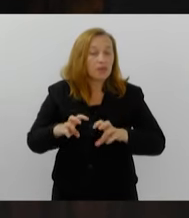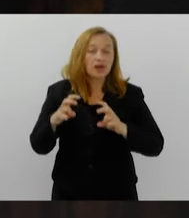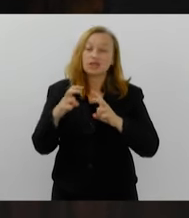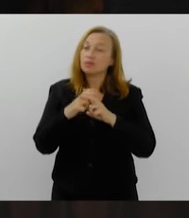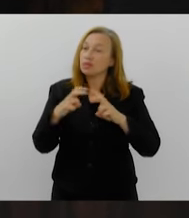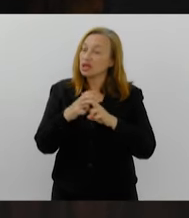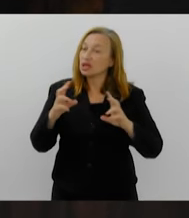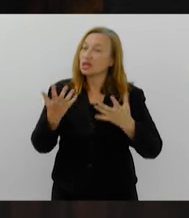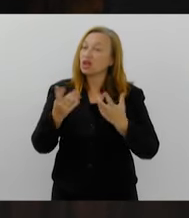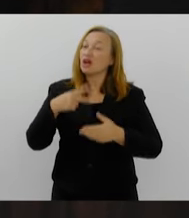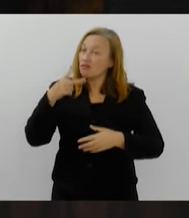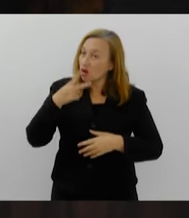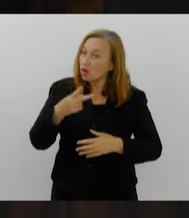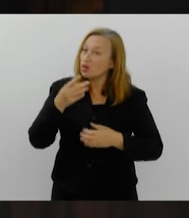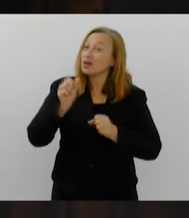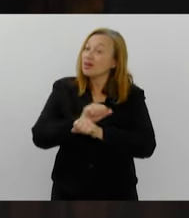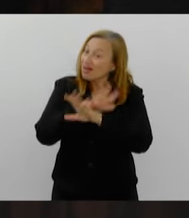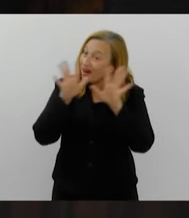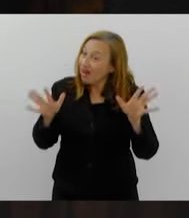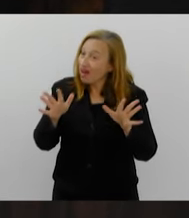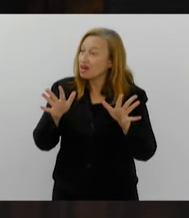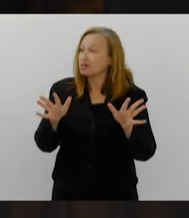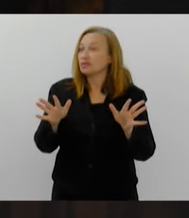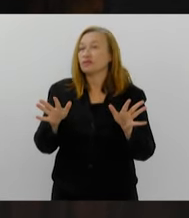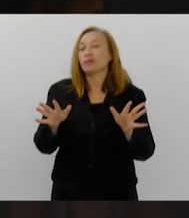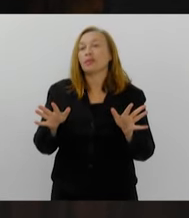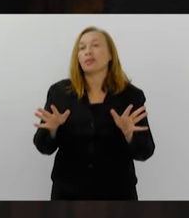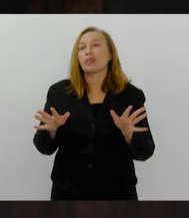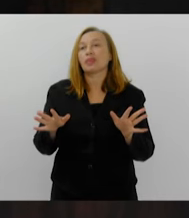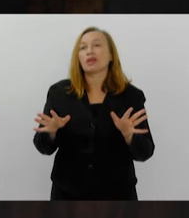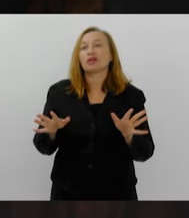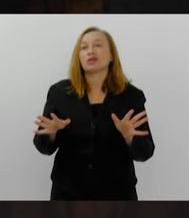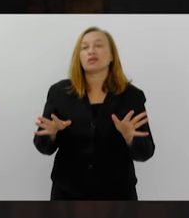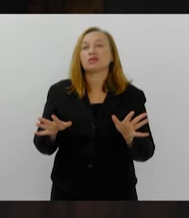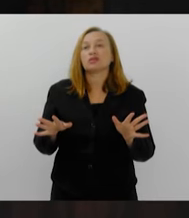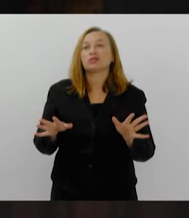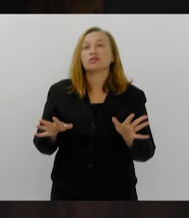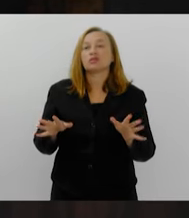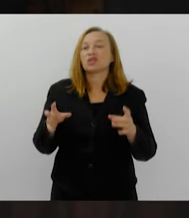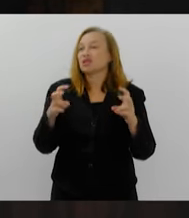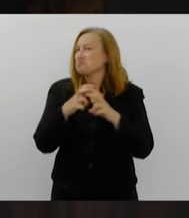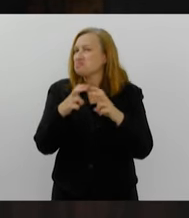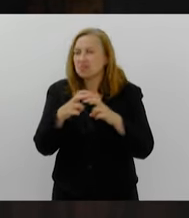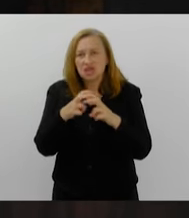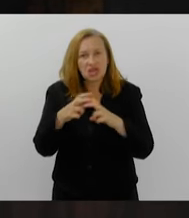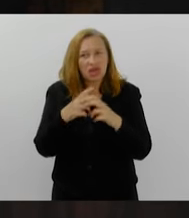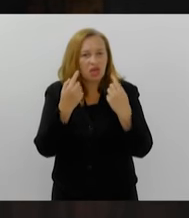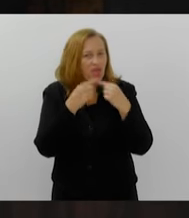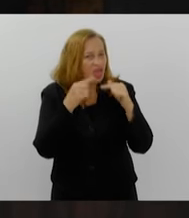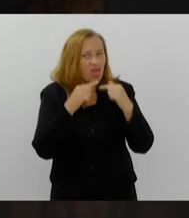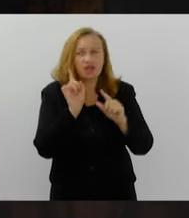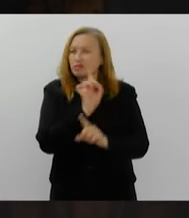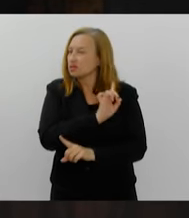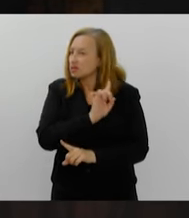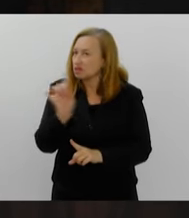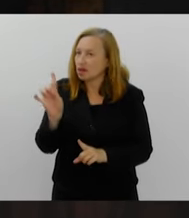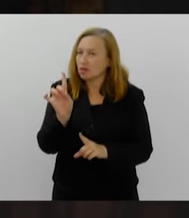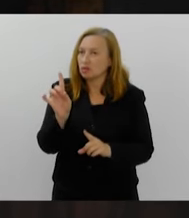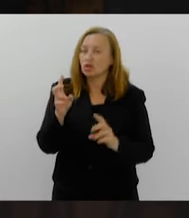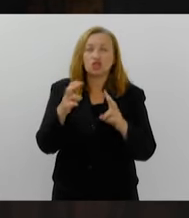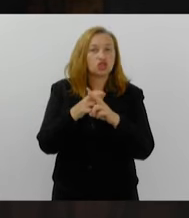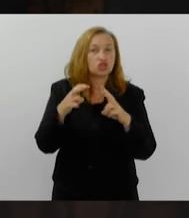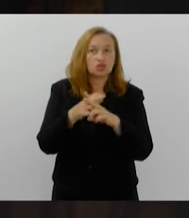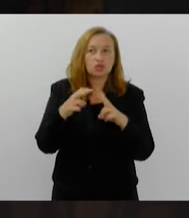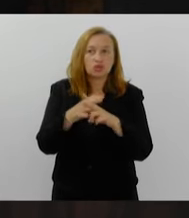Bassalha deixou bem claro, desqualificação do outro, xingamento, brigas, discussão